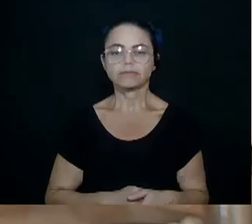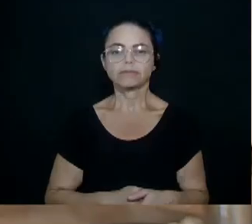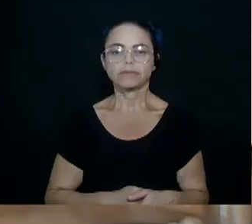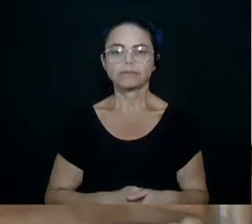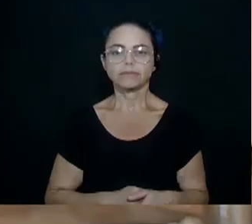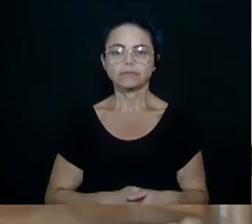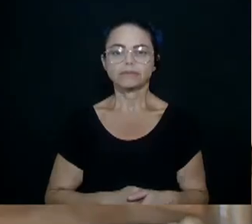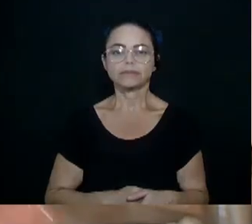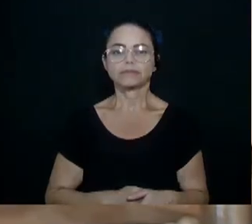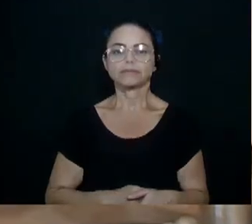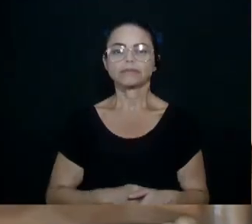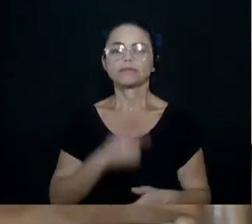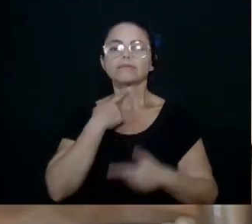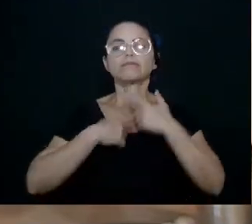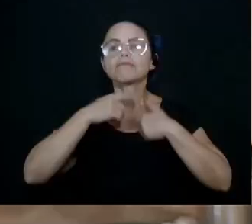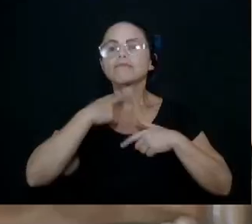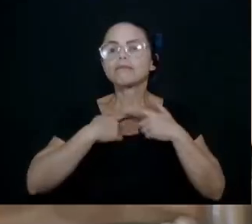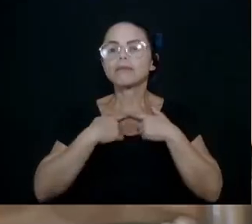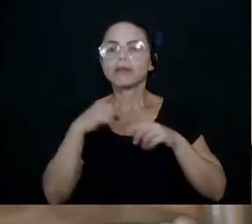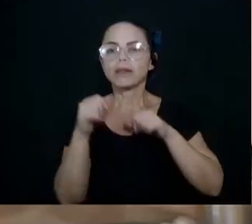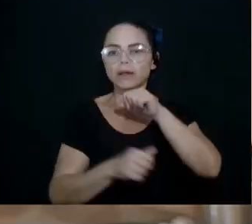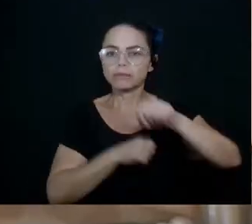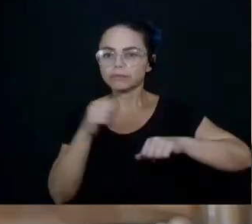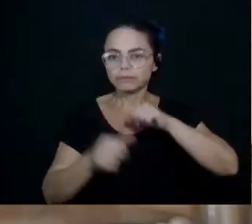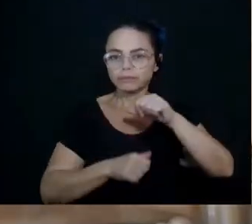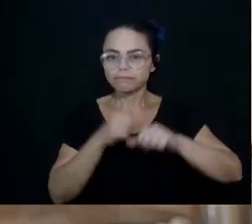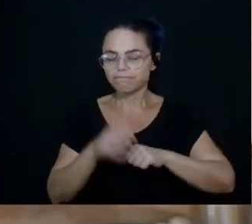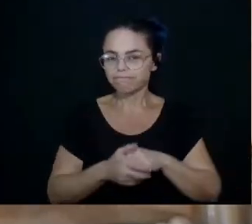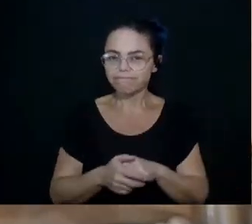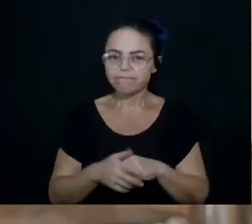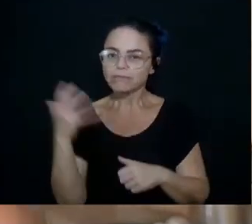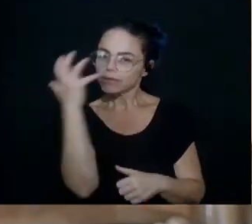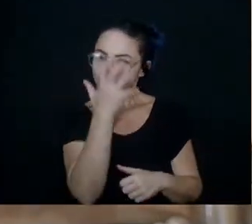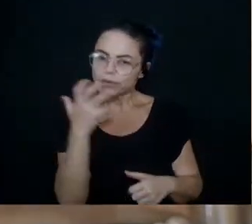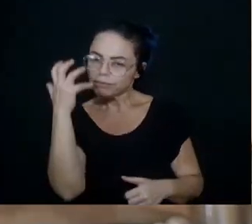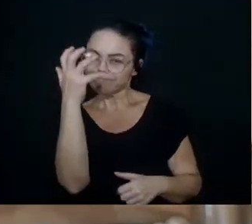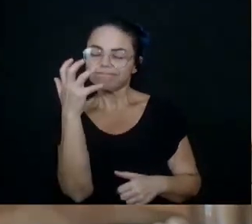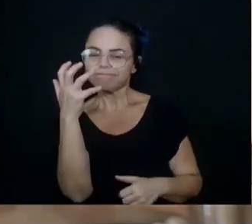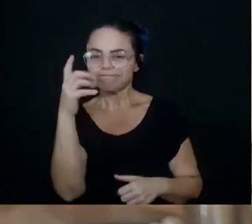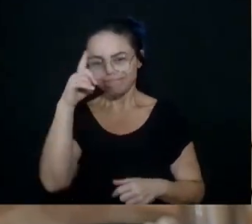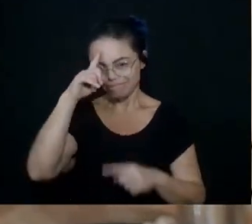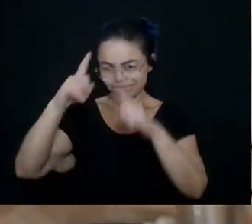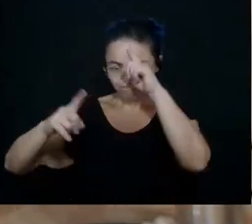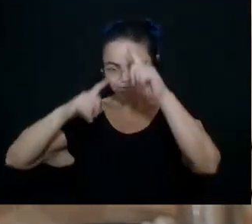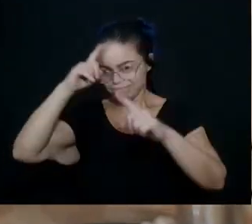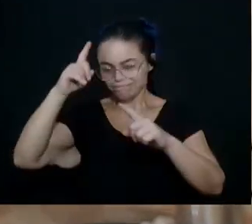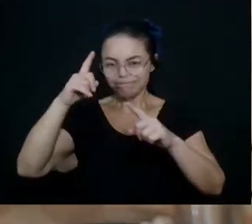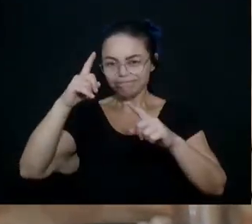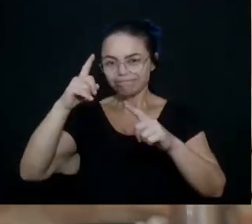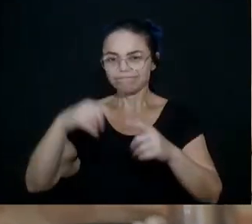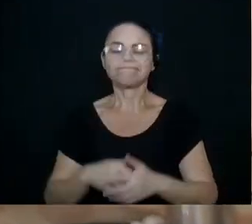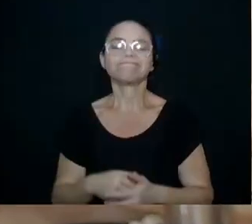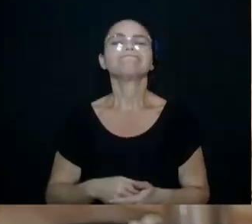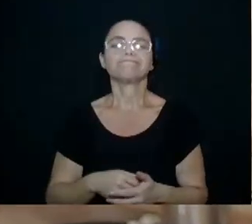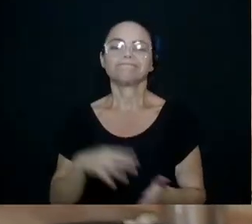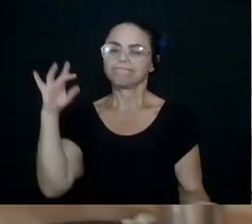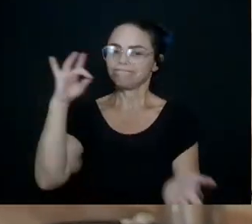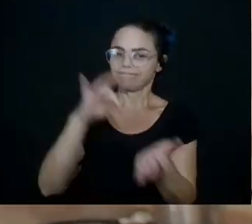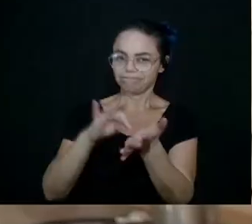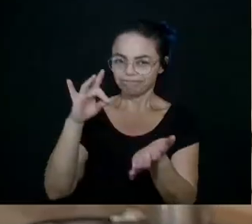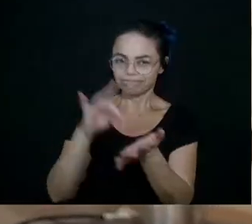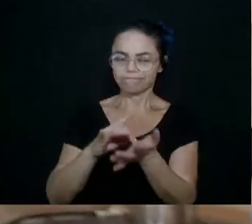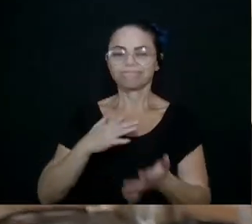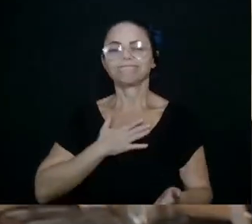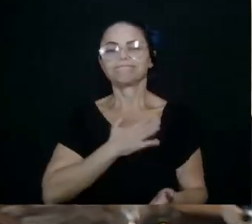O desejo de transformar uma paixão ou uma ideia em algo tangível. Nós estamos